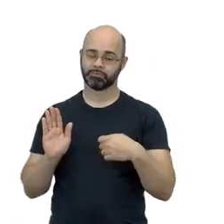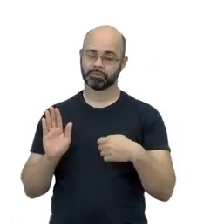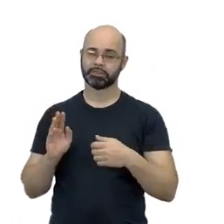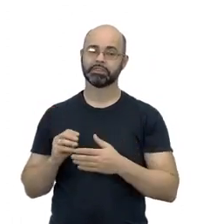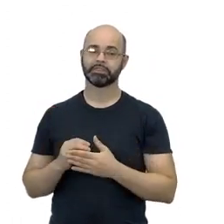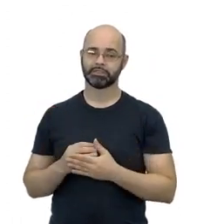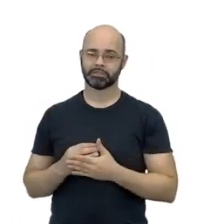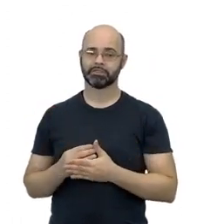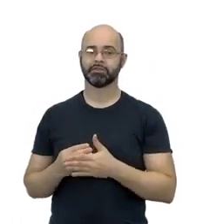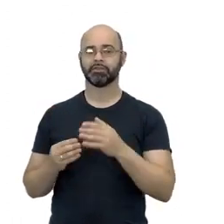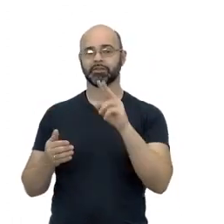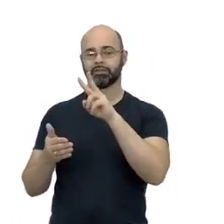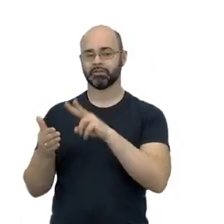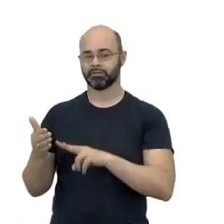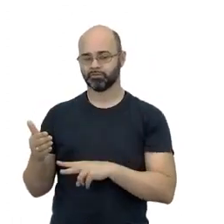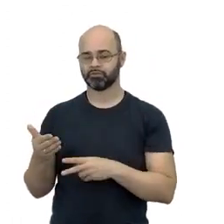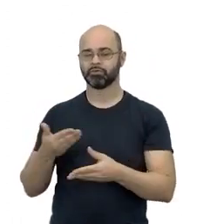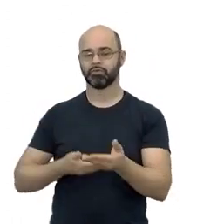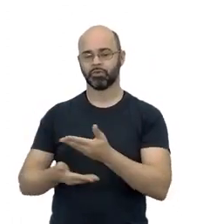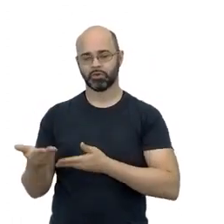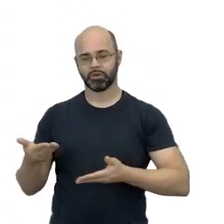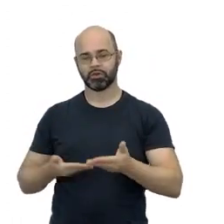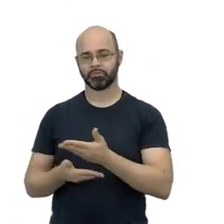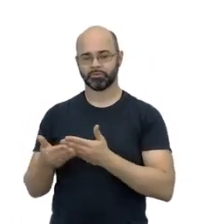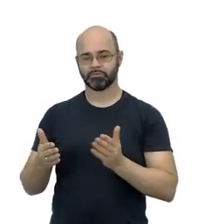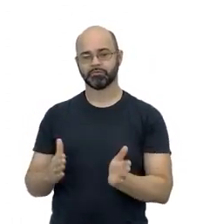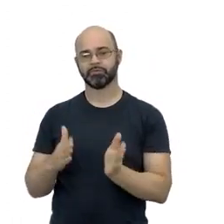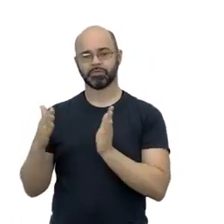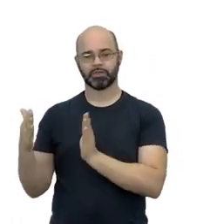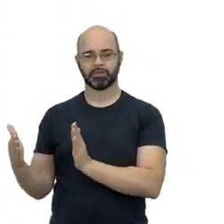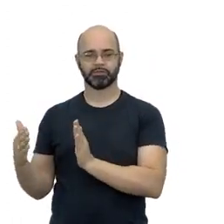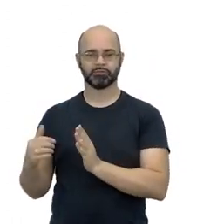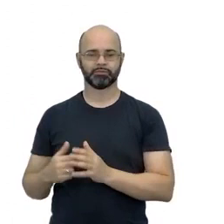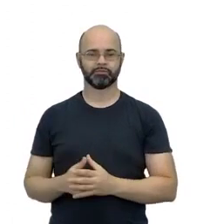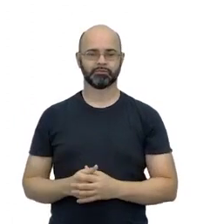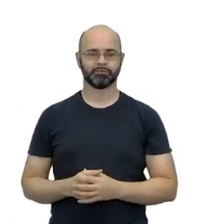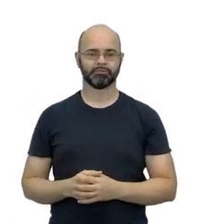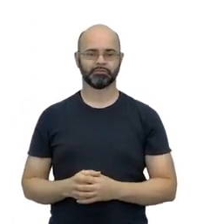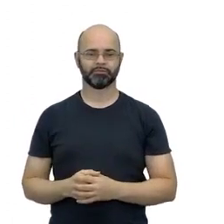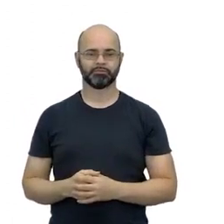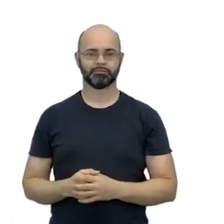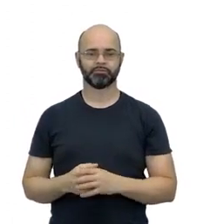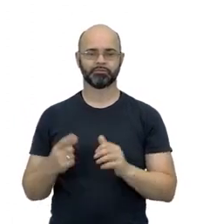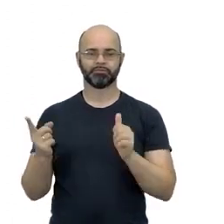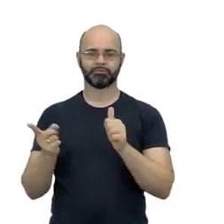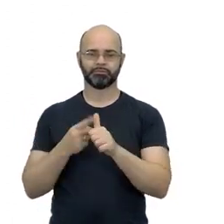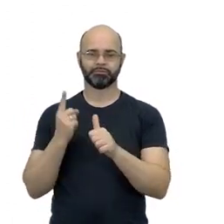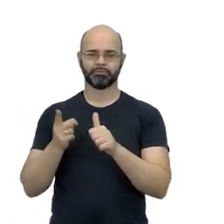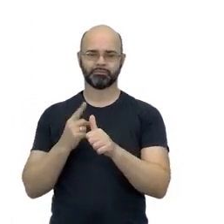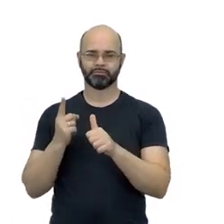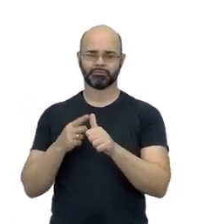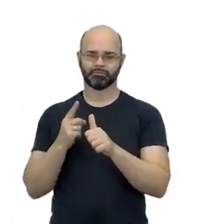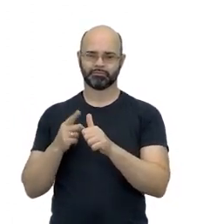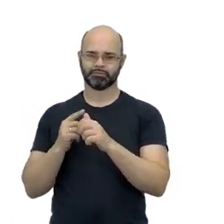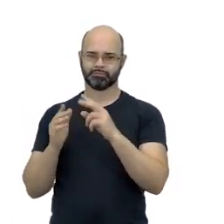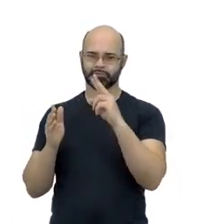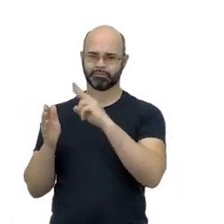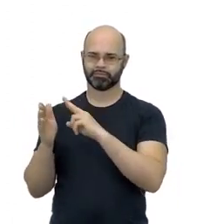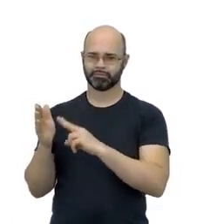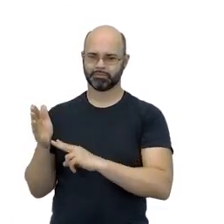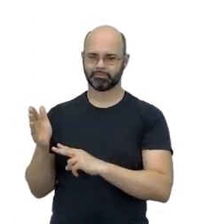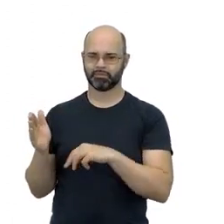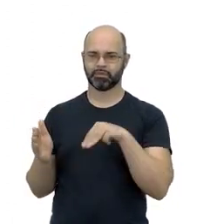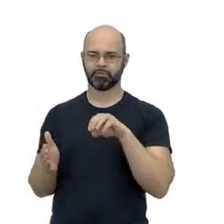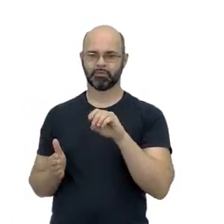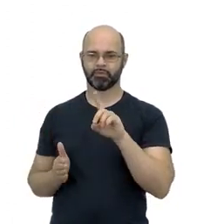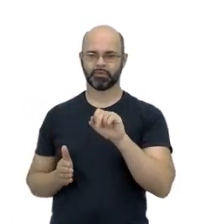leitura colaborativa, da qual eu vou falar daqui a pouco, né? A primeira modalidade de leitura que eu destaquei aqui para